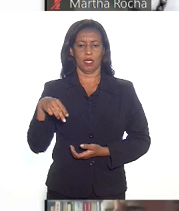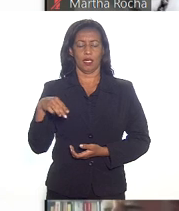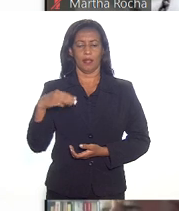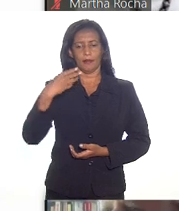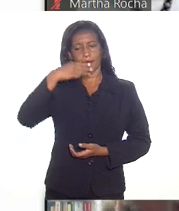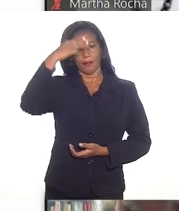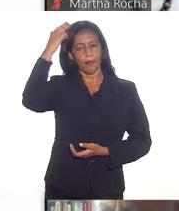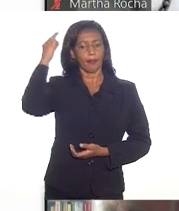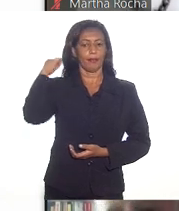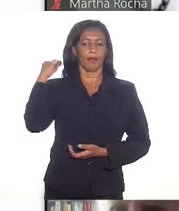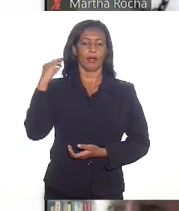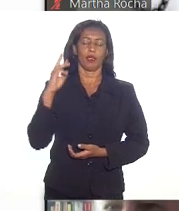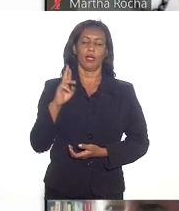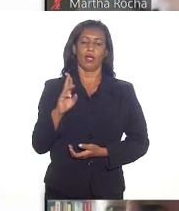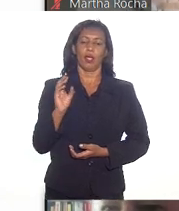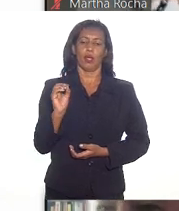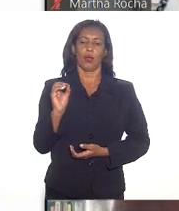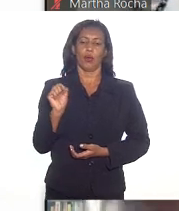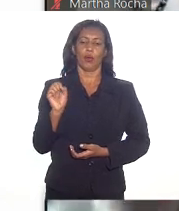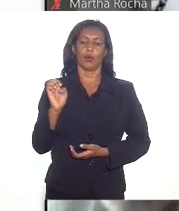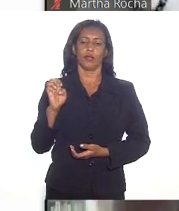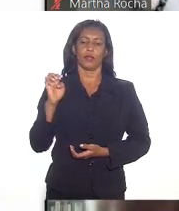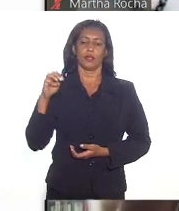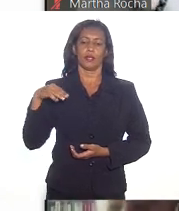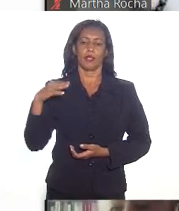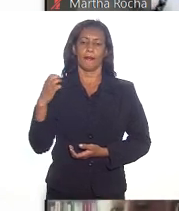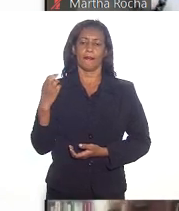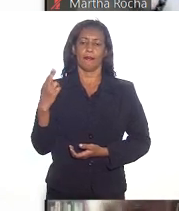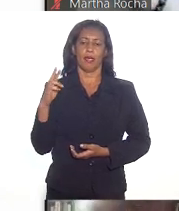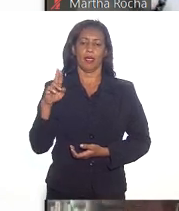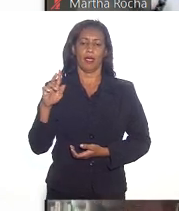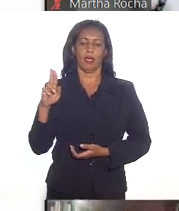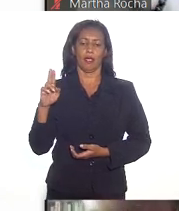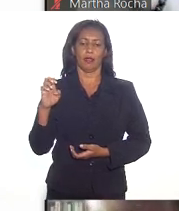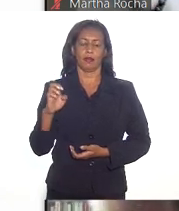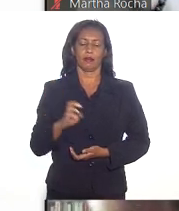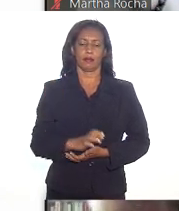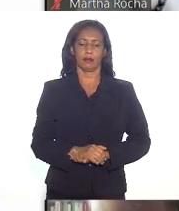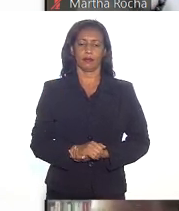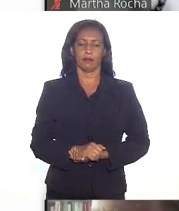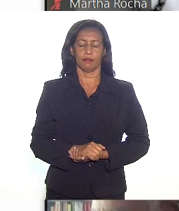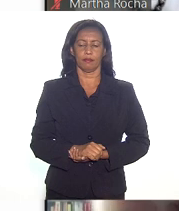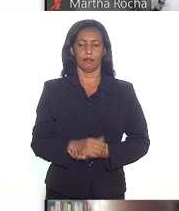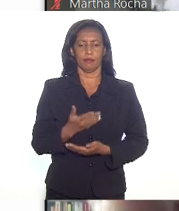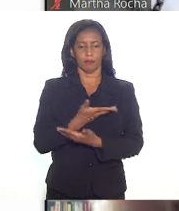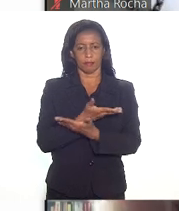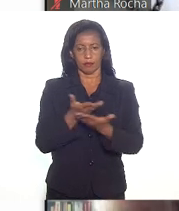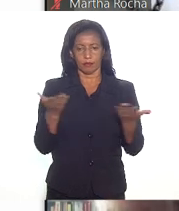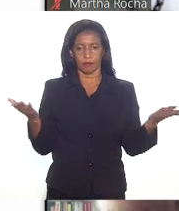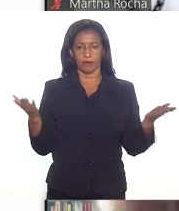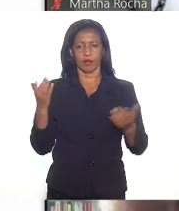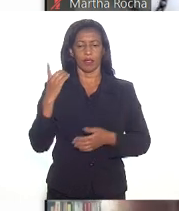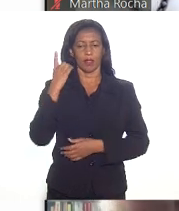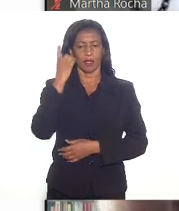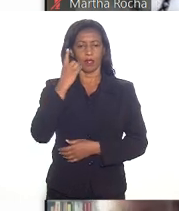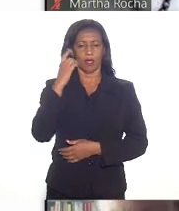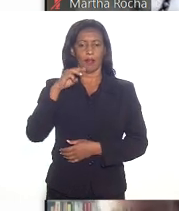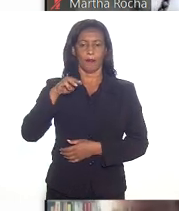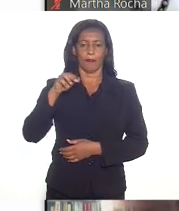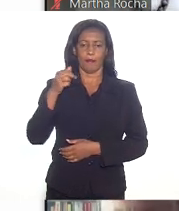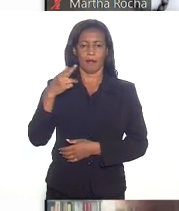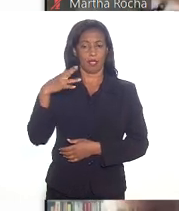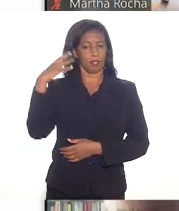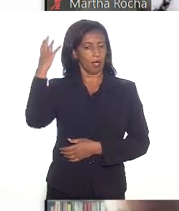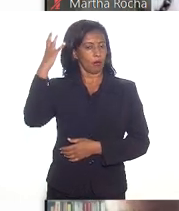Pacheco e Rosenberg Reis, membros efetivos. E os senhores deputados Marcelo